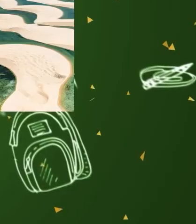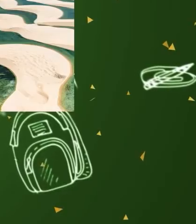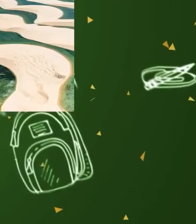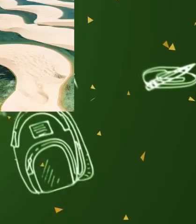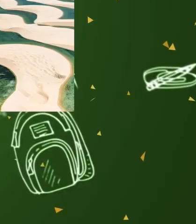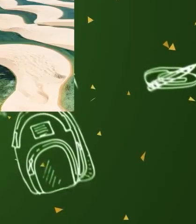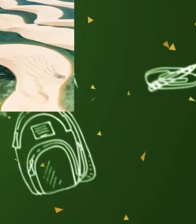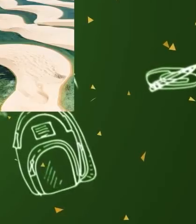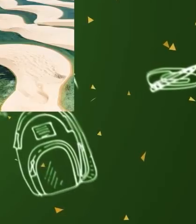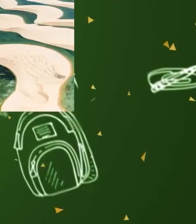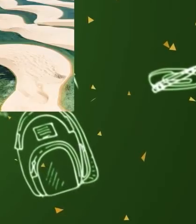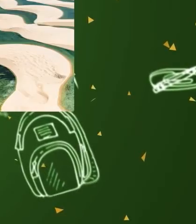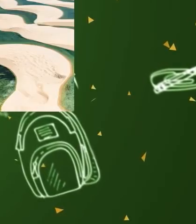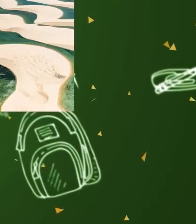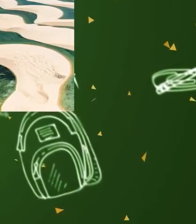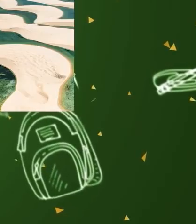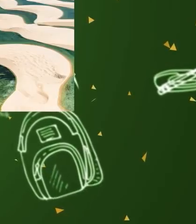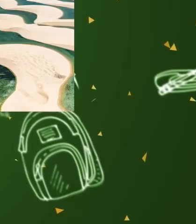Maranhão,